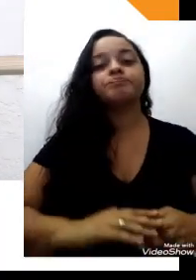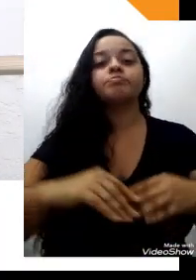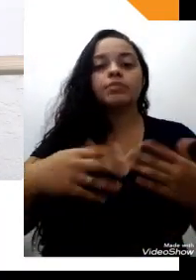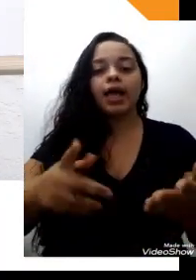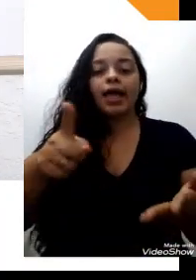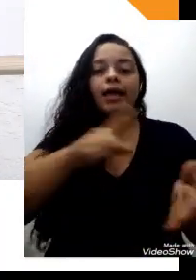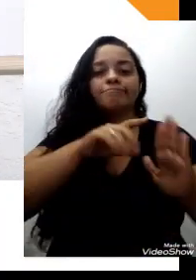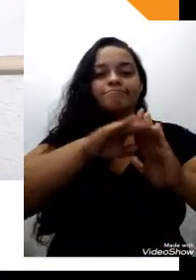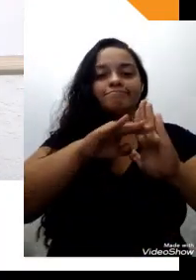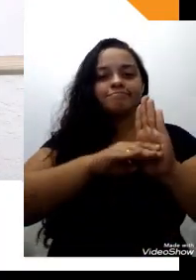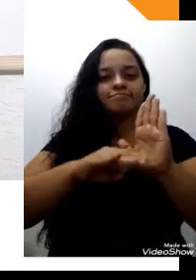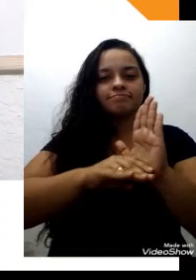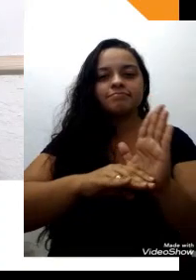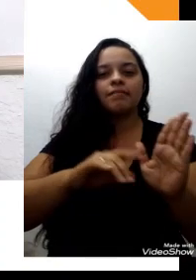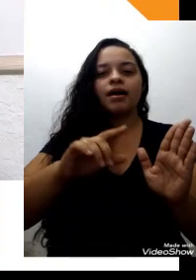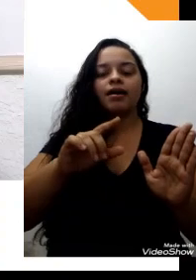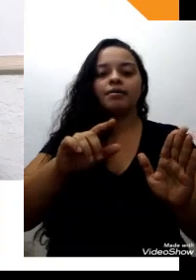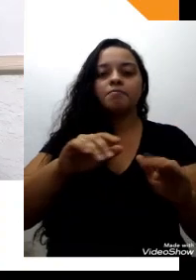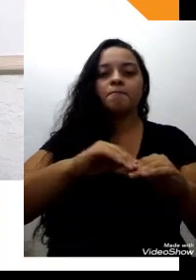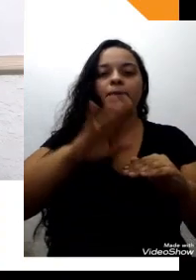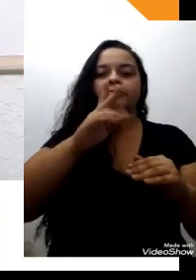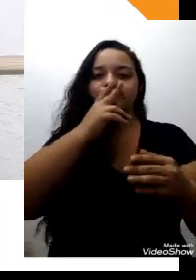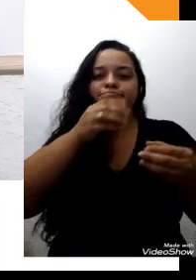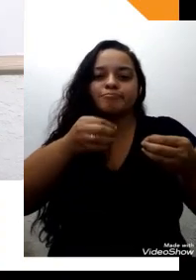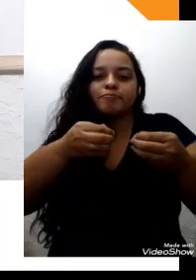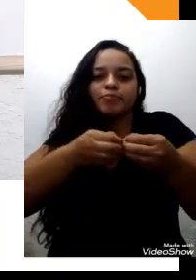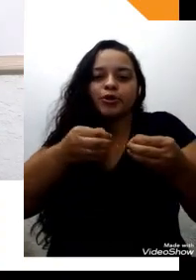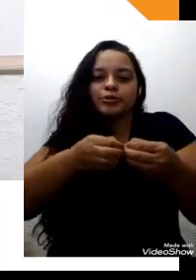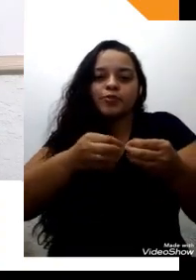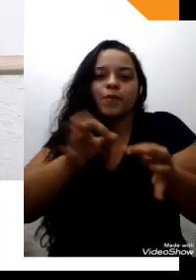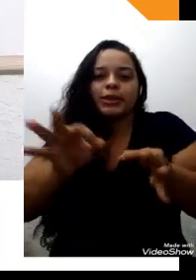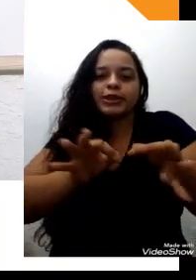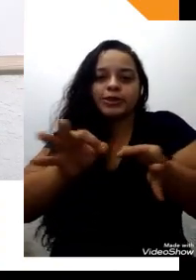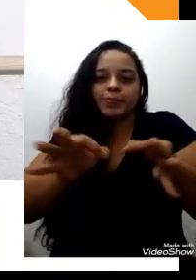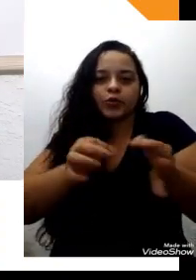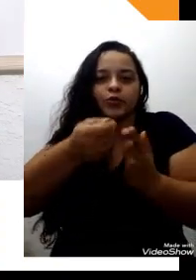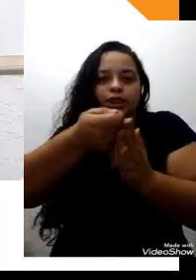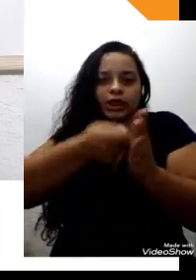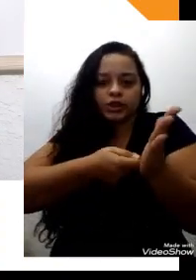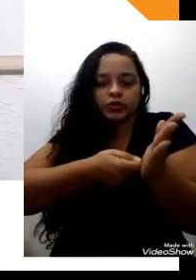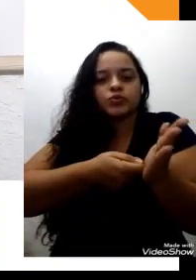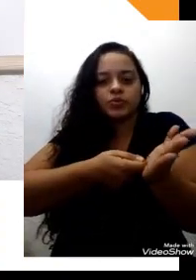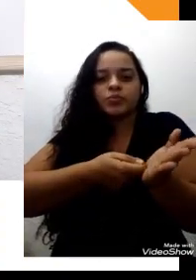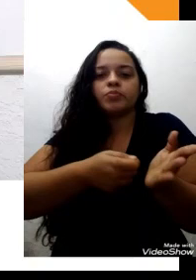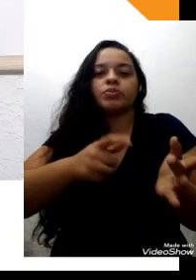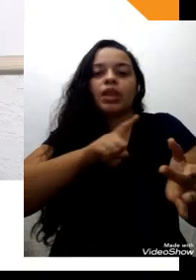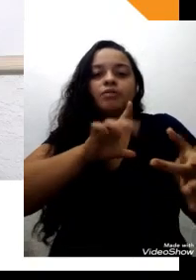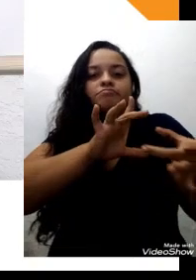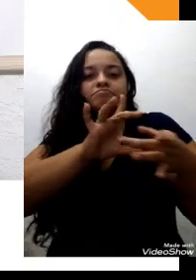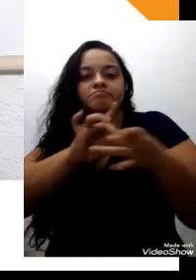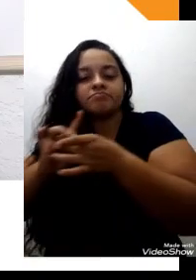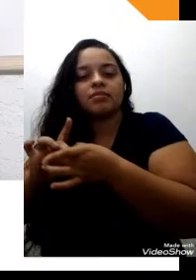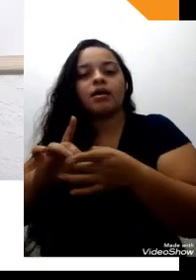Porque essa é a etapa que corresponde que é mais próxima do planejamento textual e que corresponde